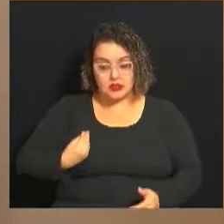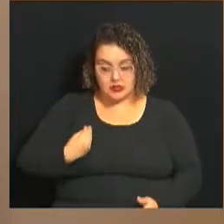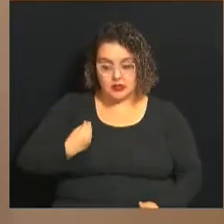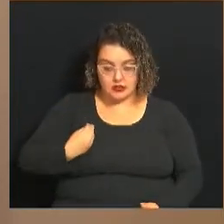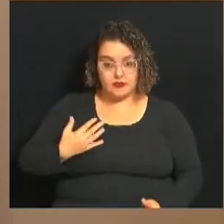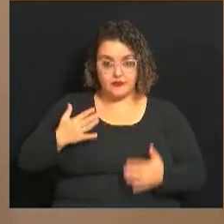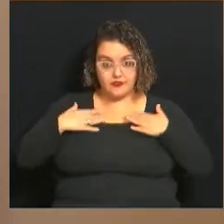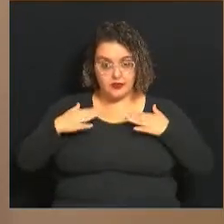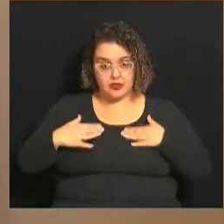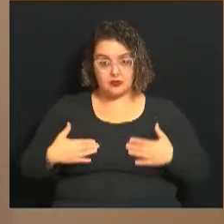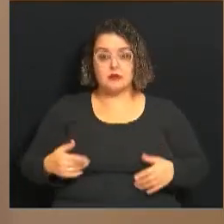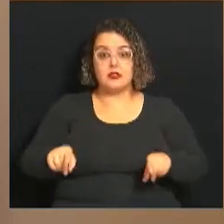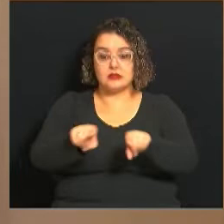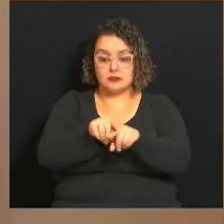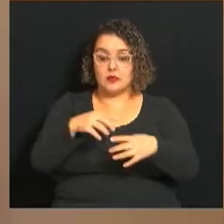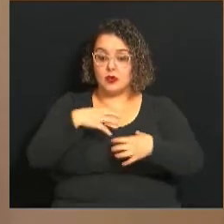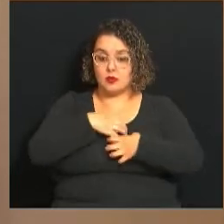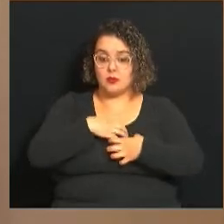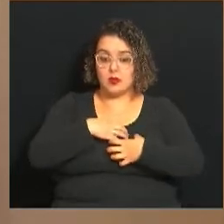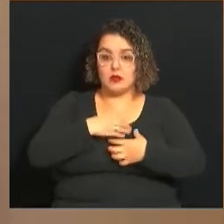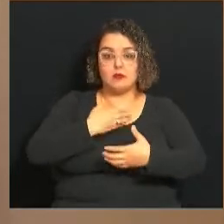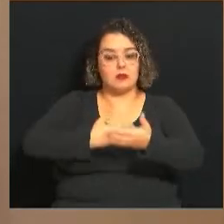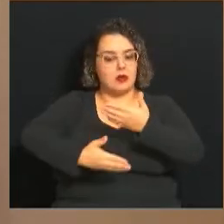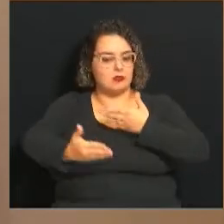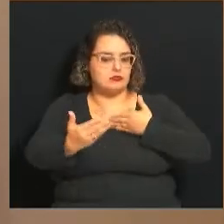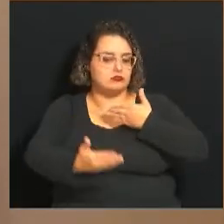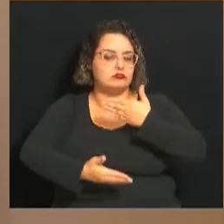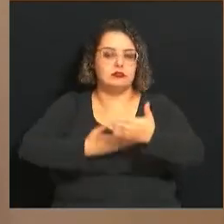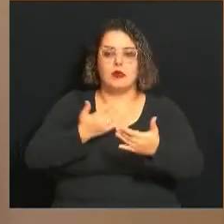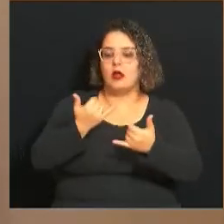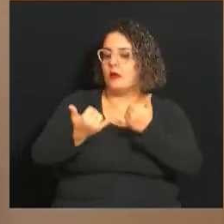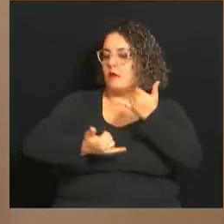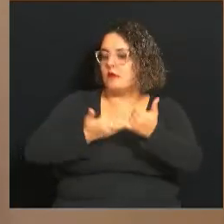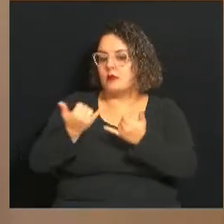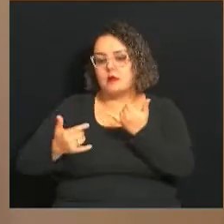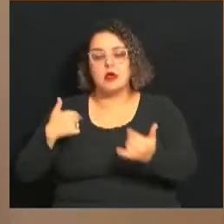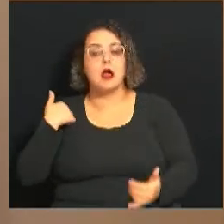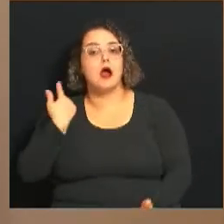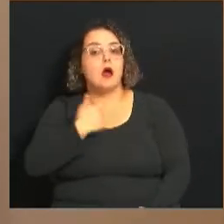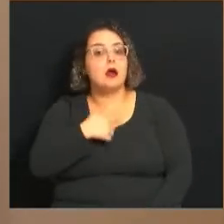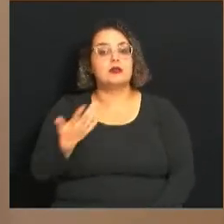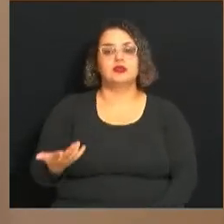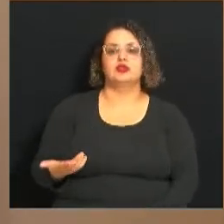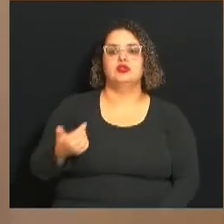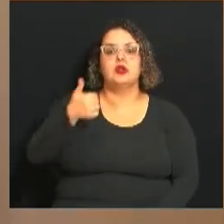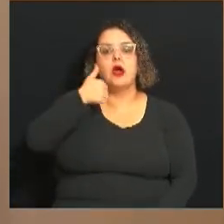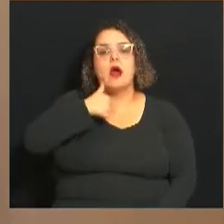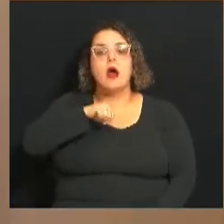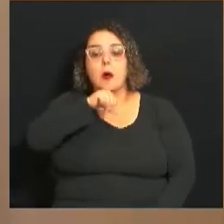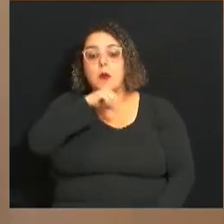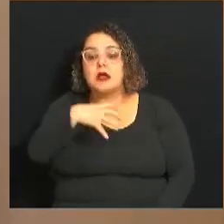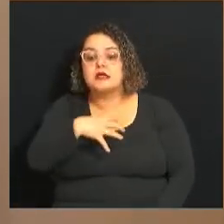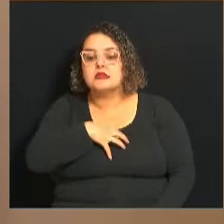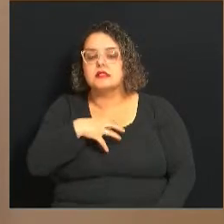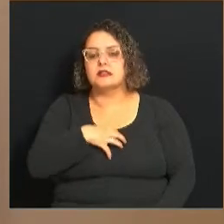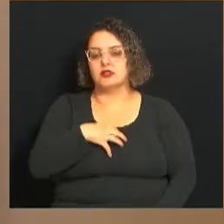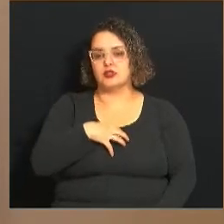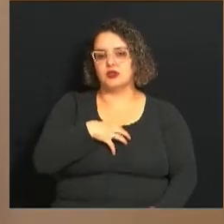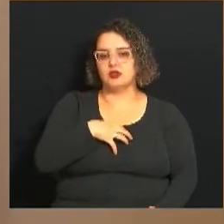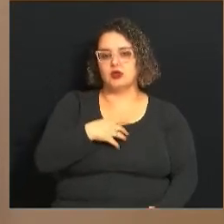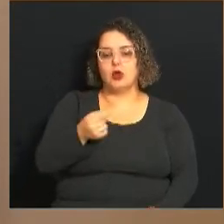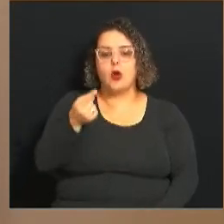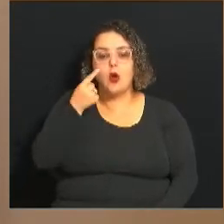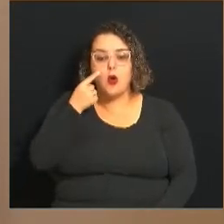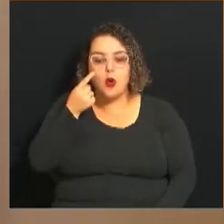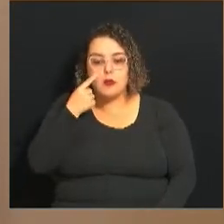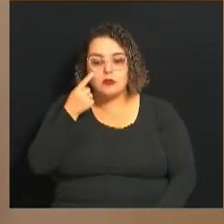querem presença emocional, eles querem trocar com a gente, eles querem brincar com a gente. Então, essa mãe sentiu muito. Eu observei no